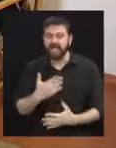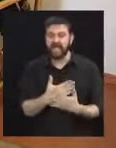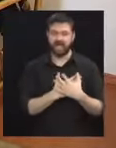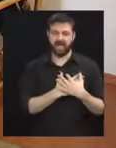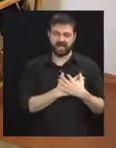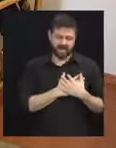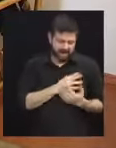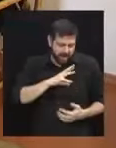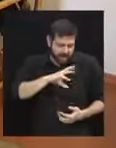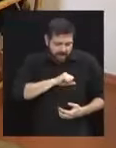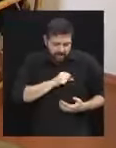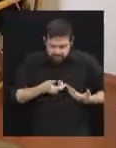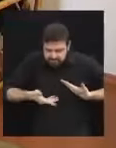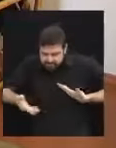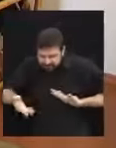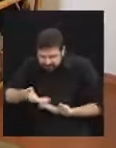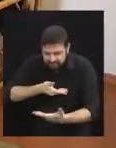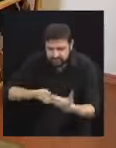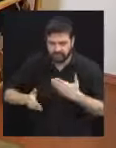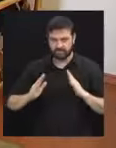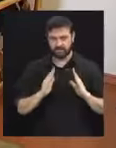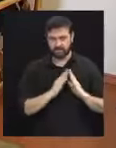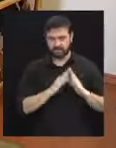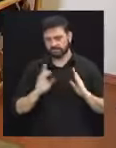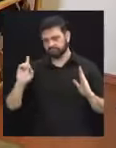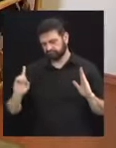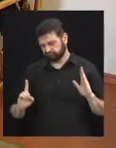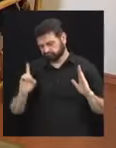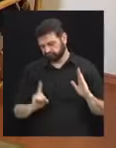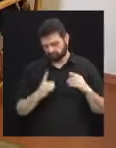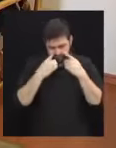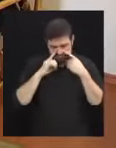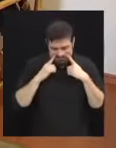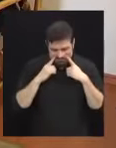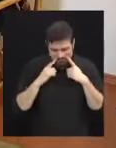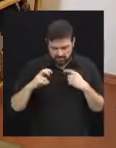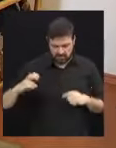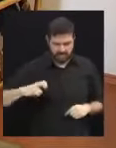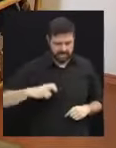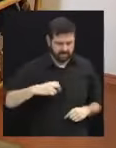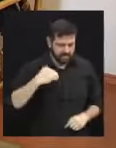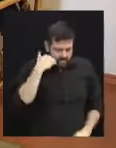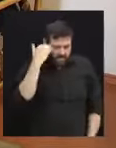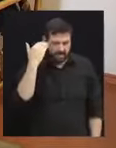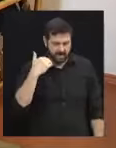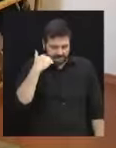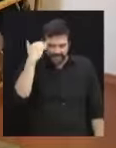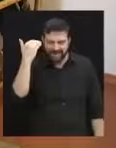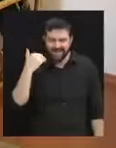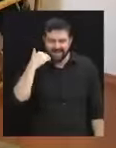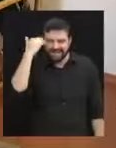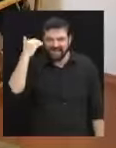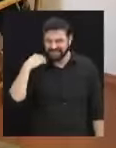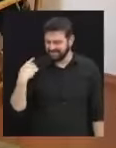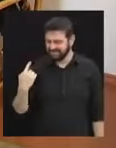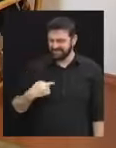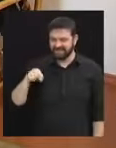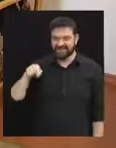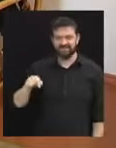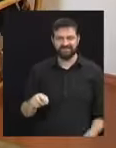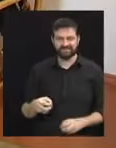é troca de carinho. É chegar em casa, não tá legal, ou tá chorando, e ele vem e começa a lamber as suas lágrimas sem saber o que tá acontecendo, mas ele sabe que você não tá